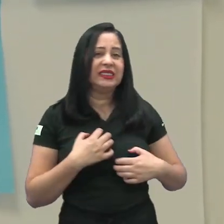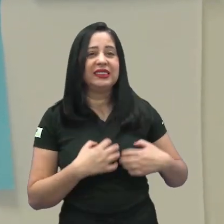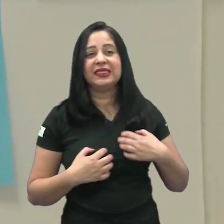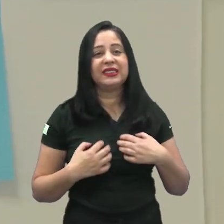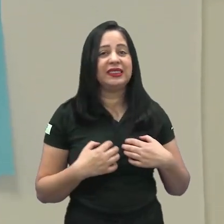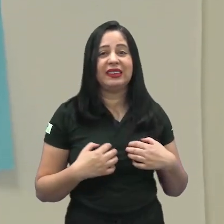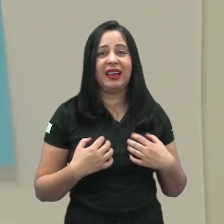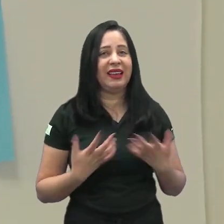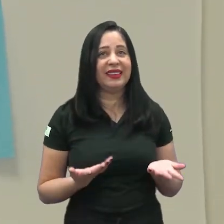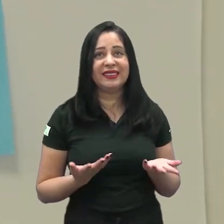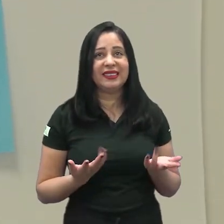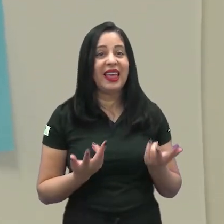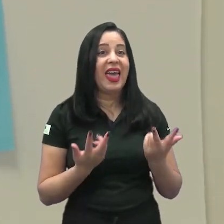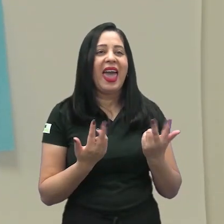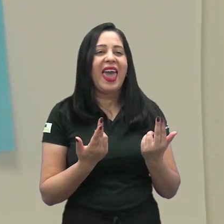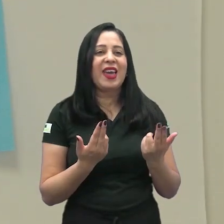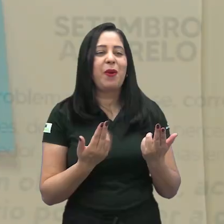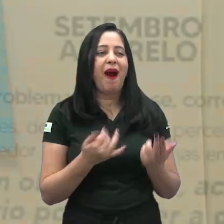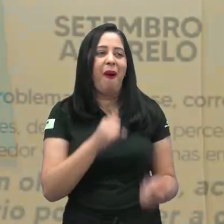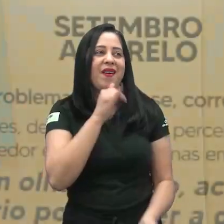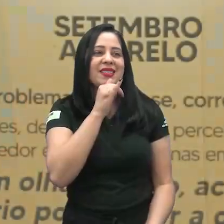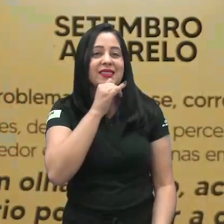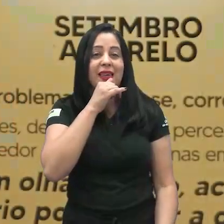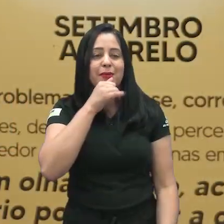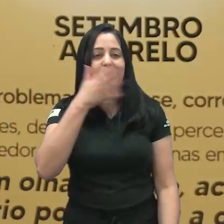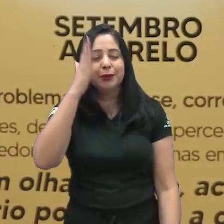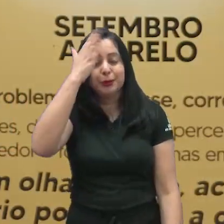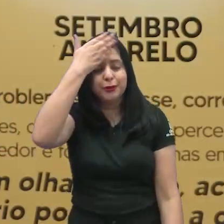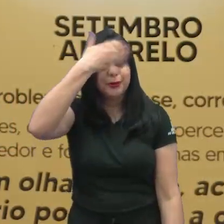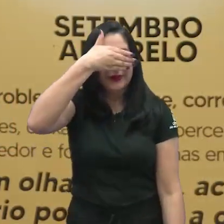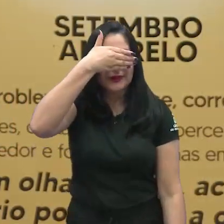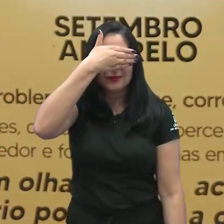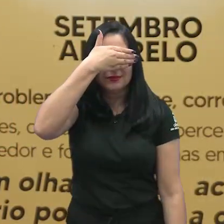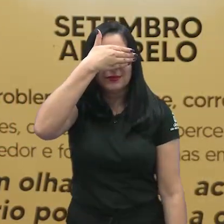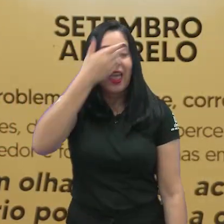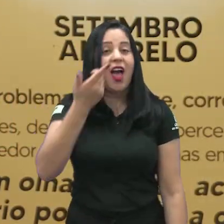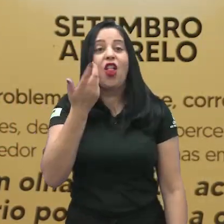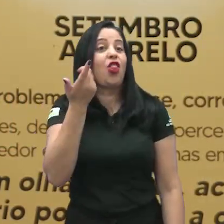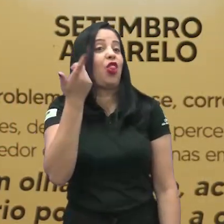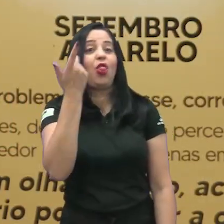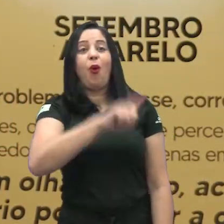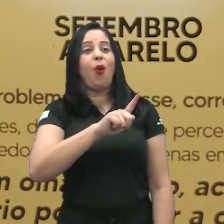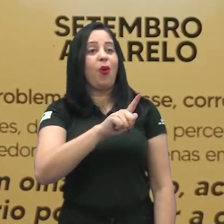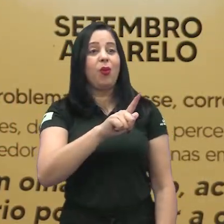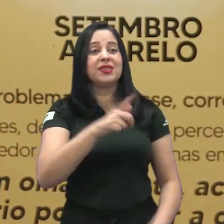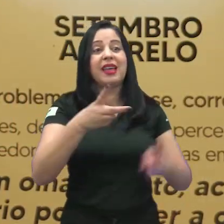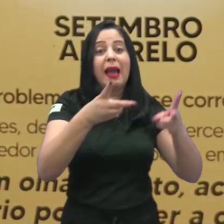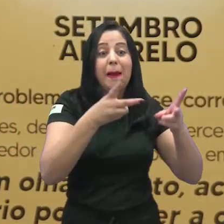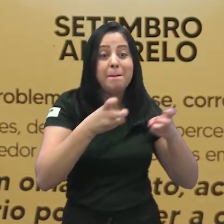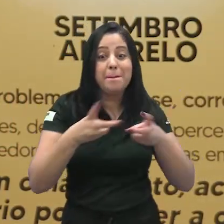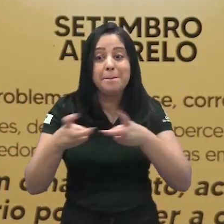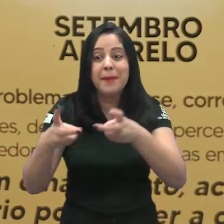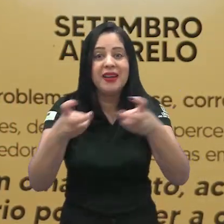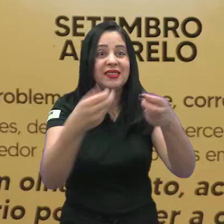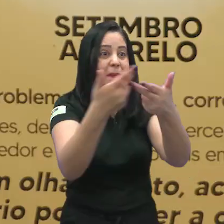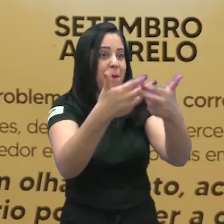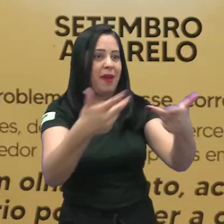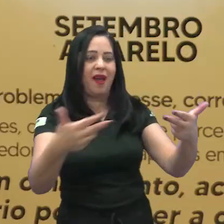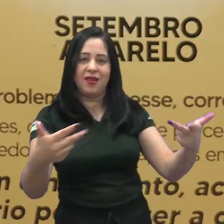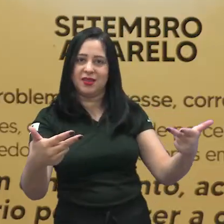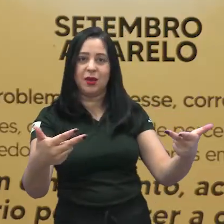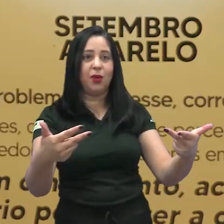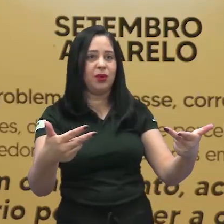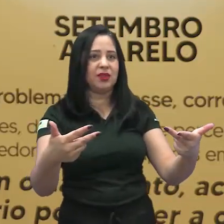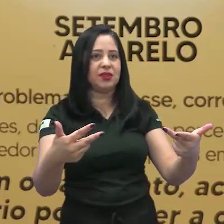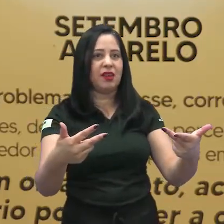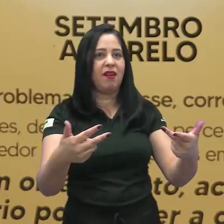forma um véu, né, nas possibilidades, assim, não tem solução, não tem o que fazer, é muito difícil para